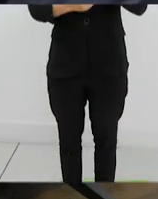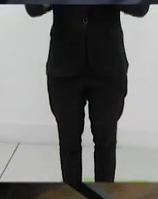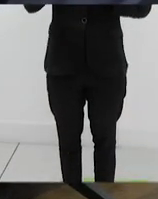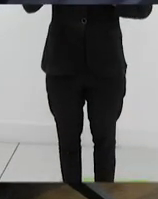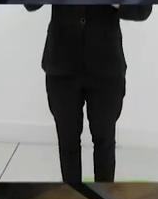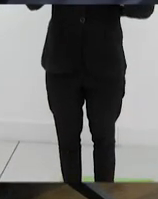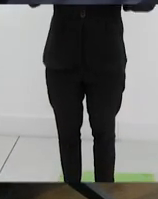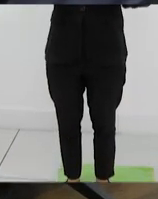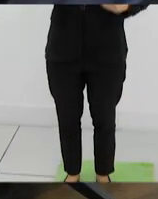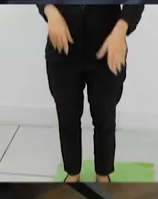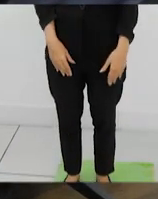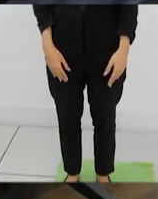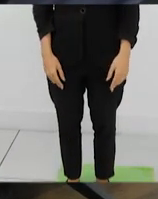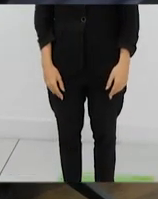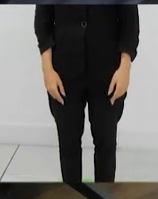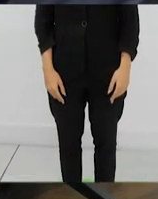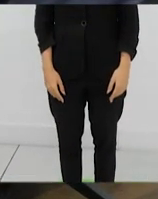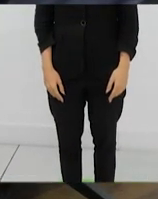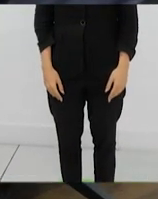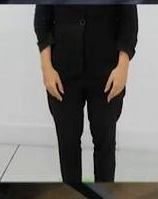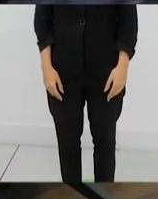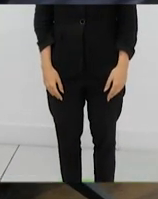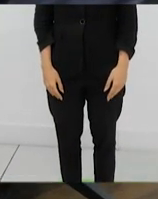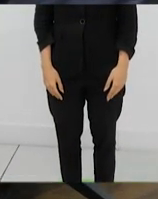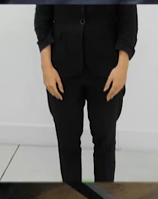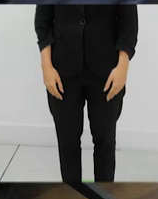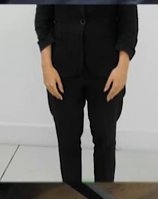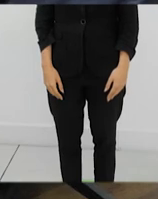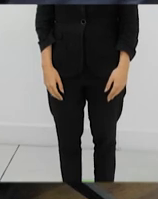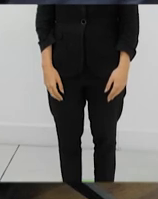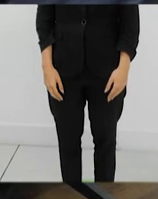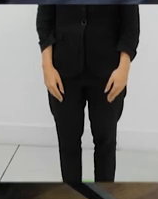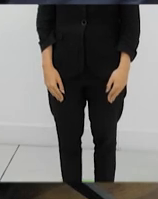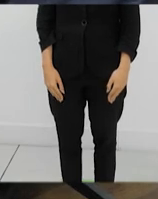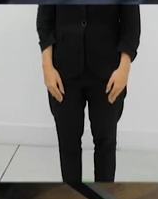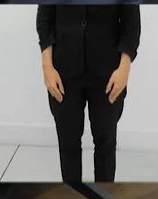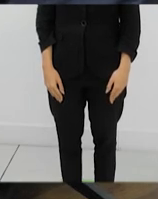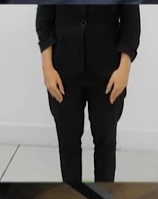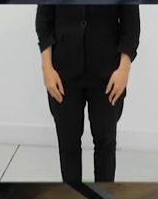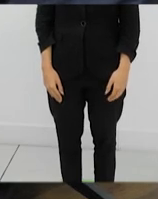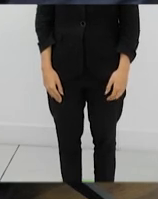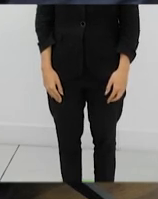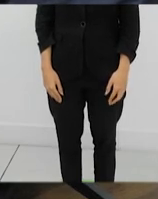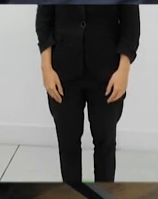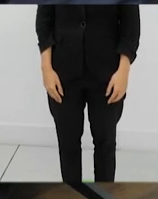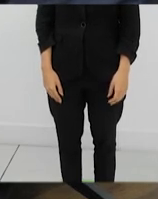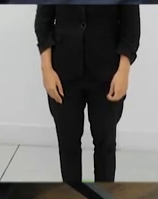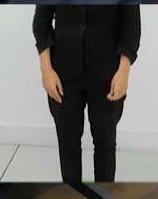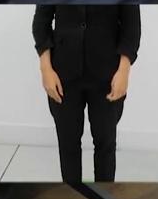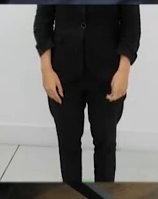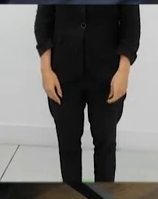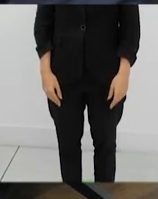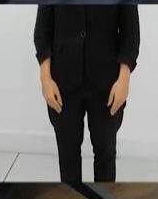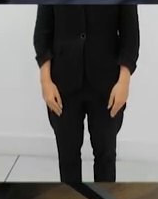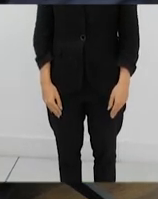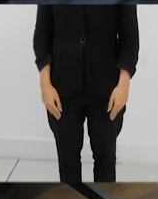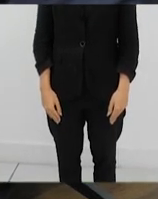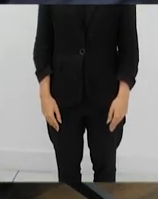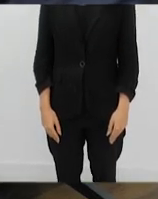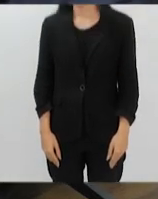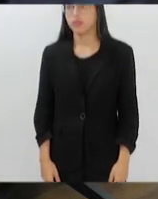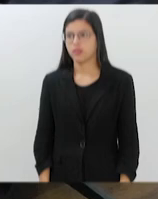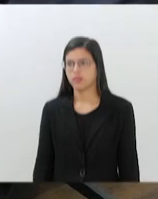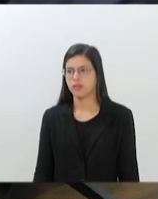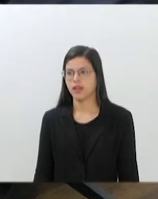são os diretores da empresa esses seis que a senhora citou esses cinco que a senhora citou é eles que fizeram a lista eles